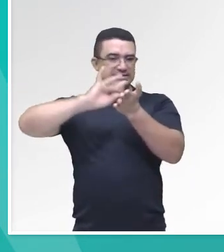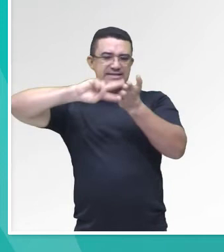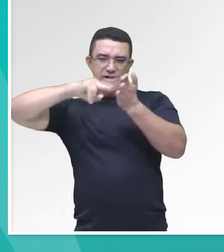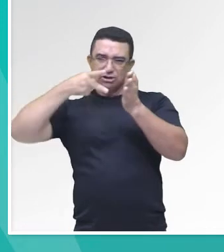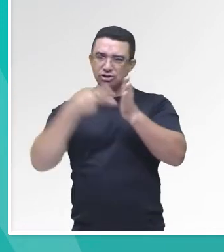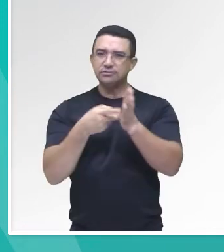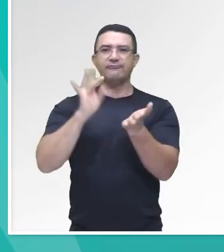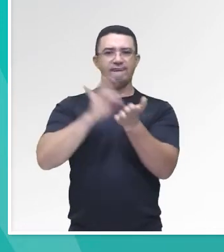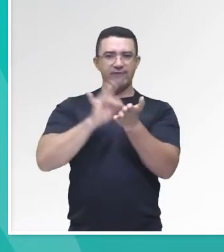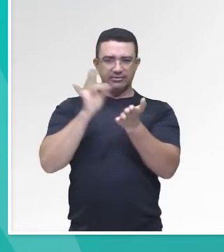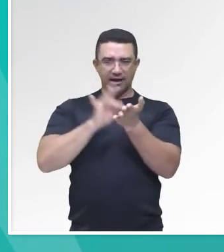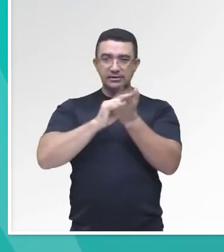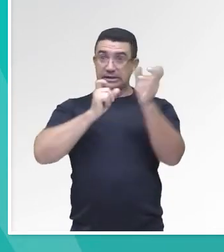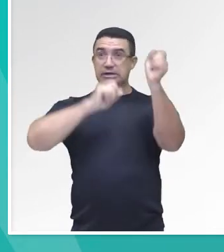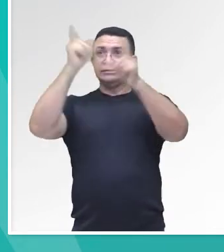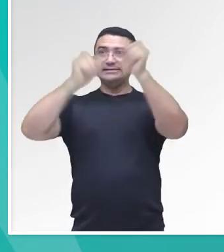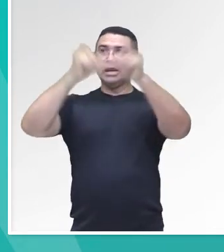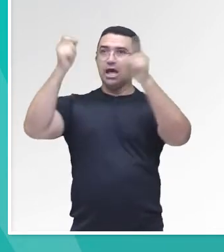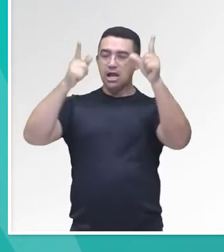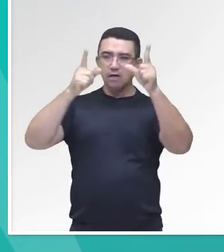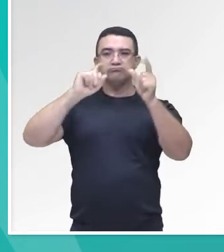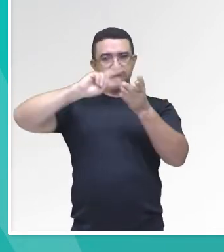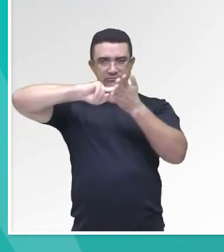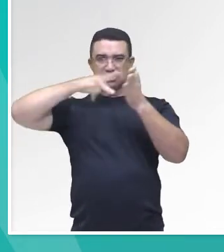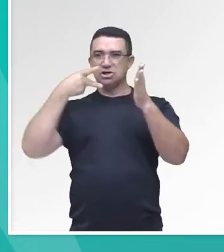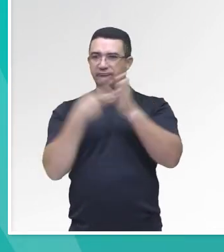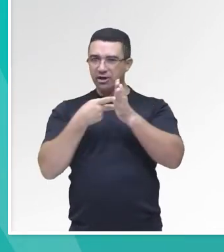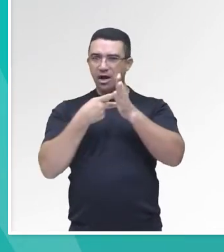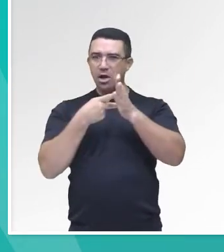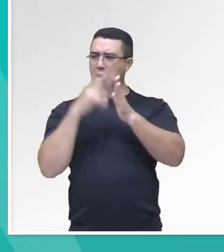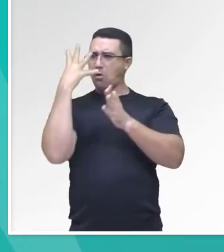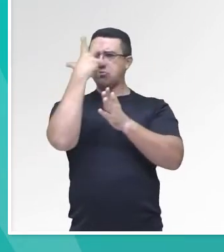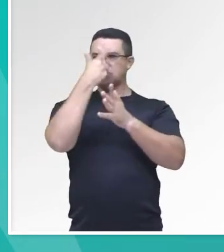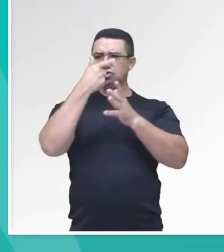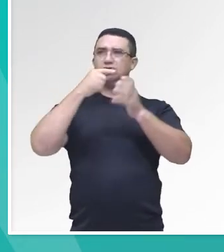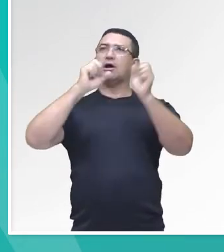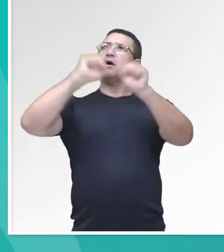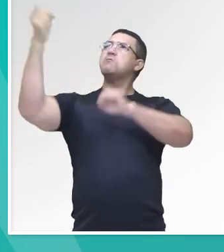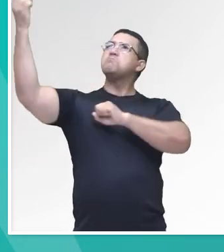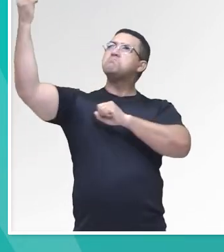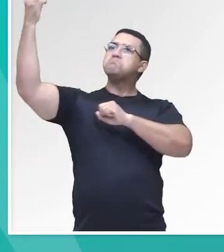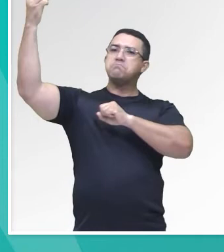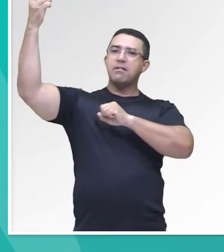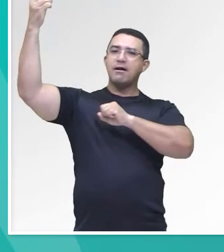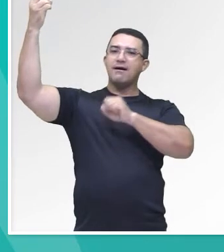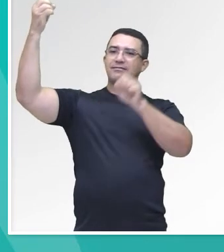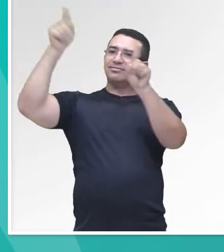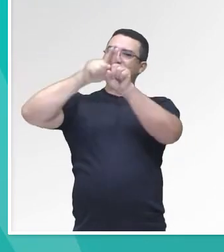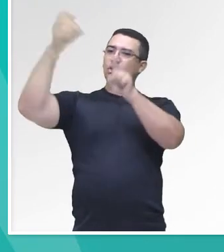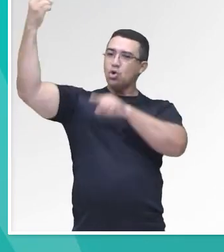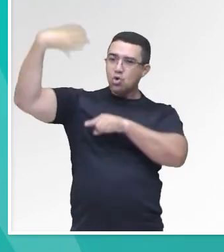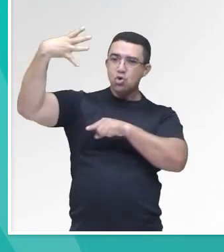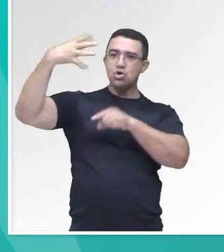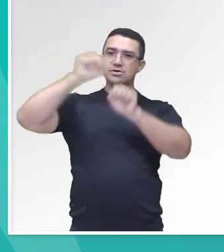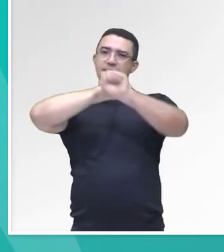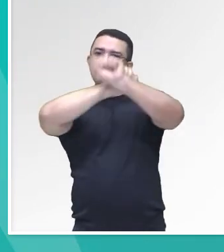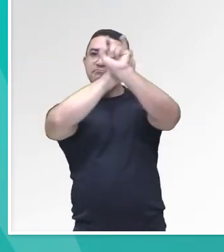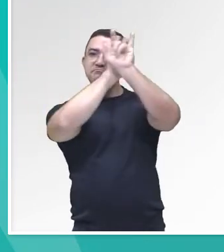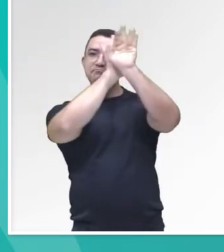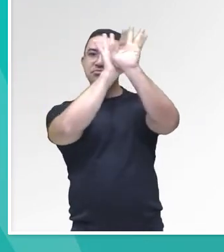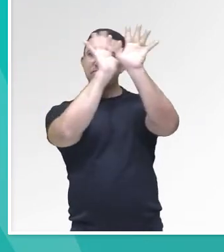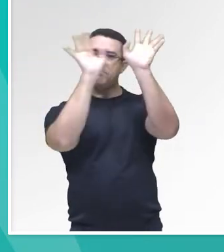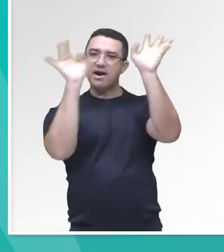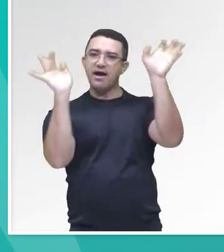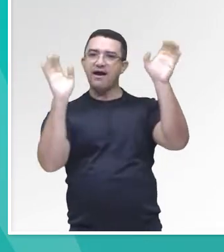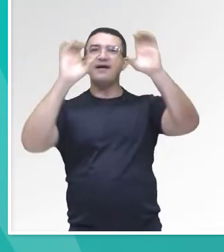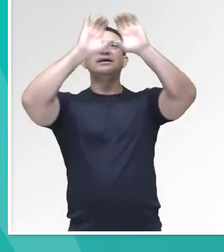que ele representa, do que ele significa, né? A beleza que ele tem. Né? Você olha para o céu e você vê